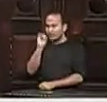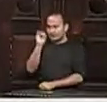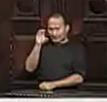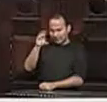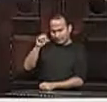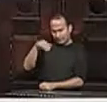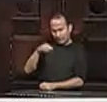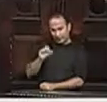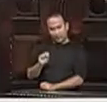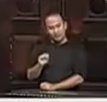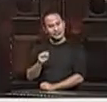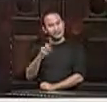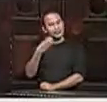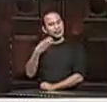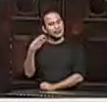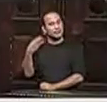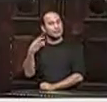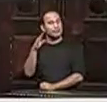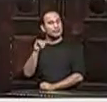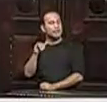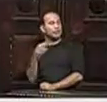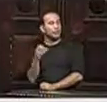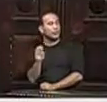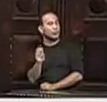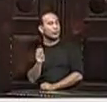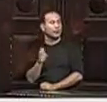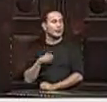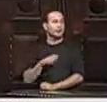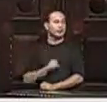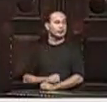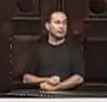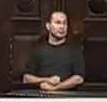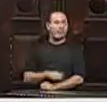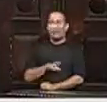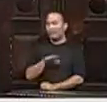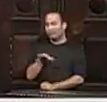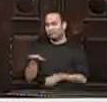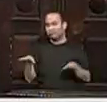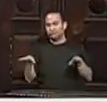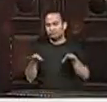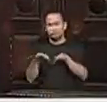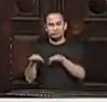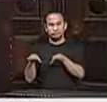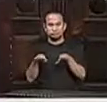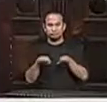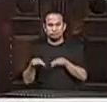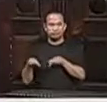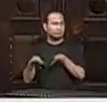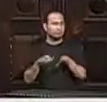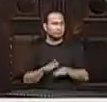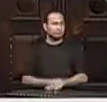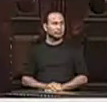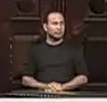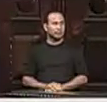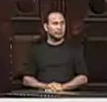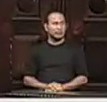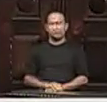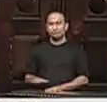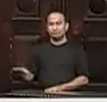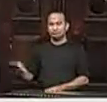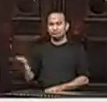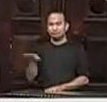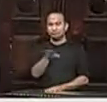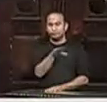é de cerca de 33 bilhões. Ou seja, uma curva igualmente retilínea, um traço igualmente